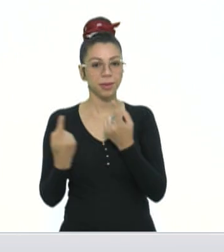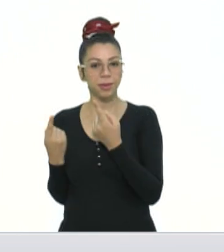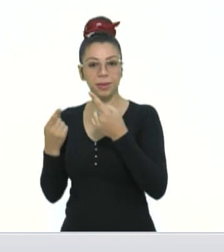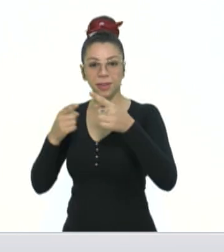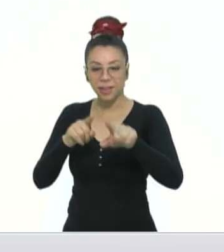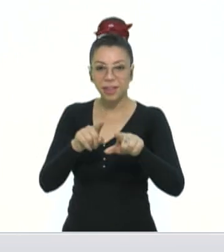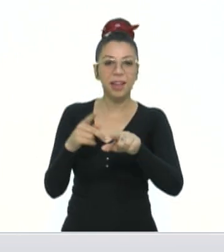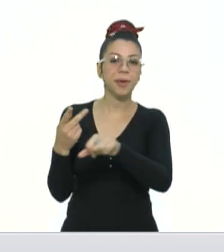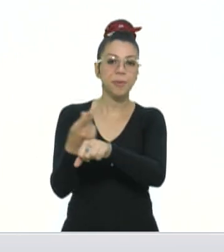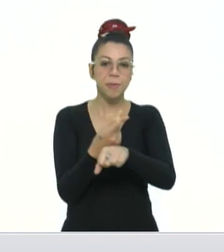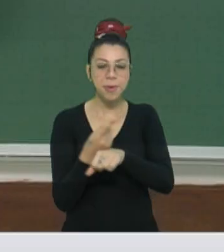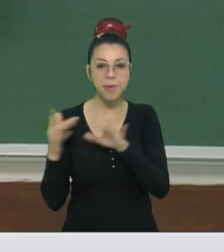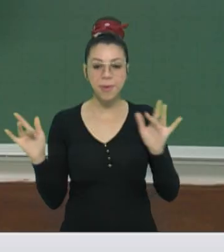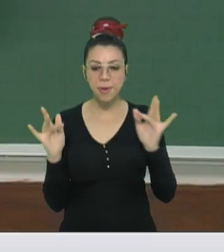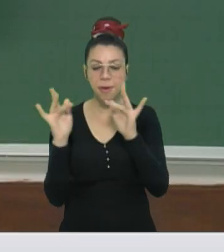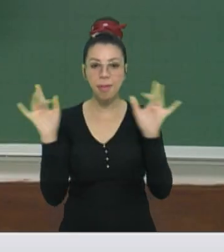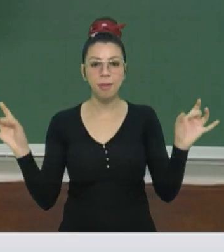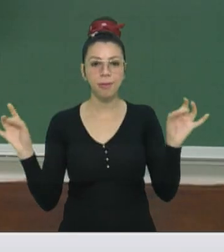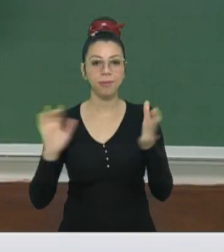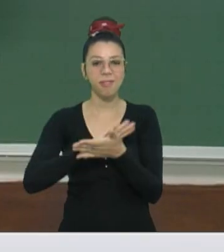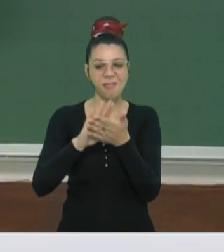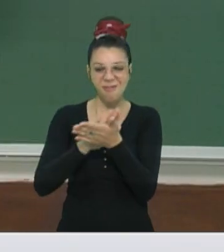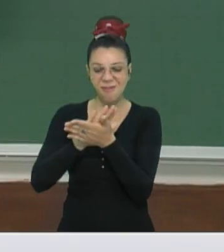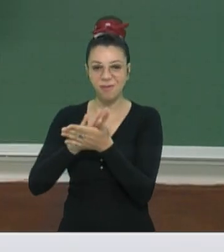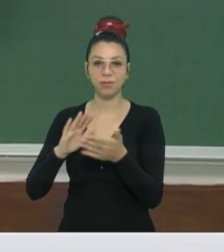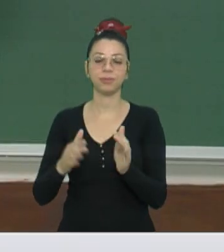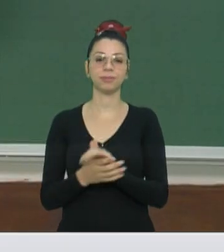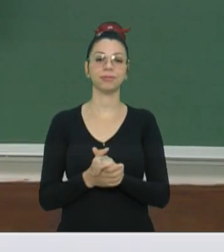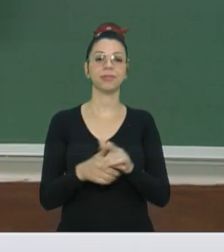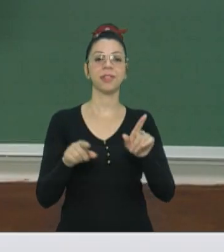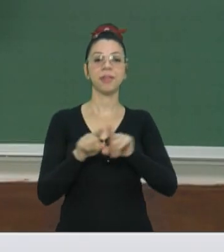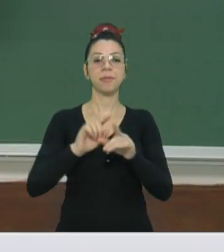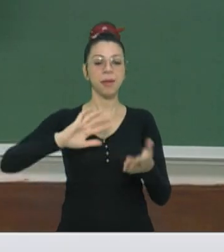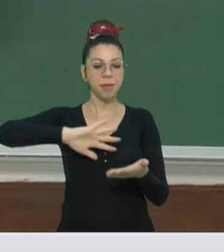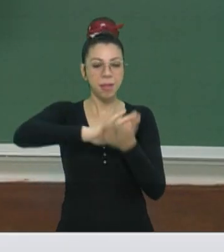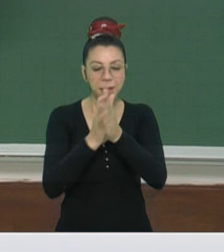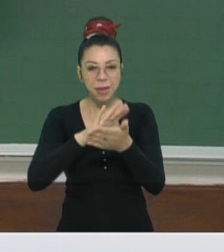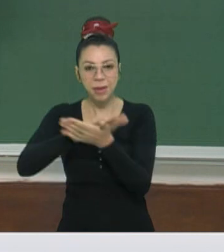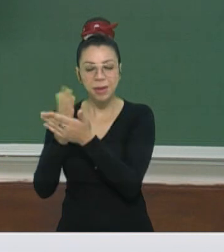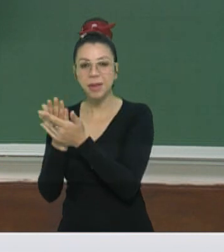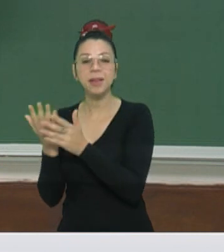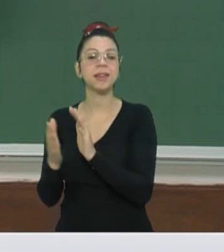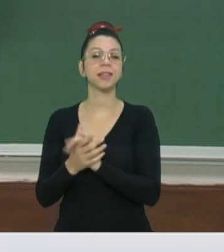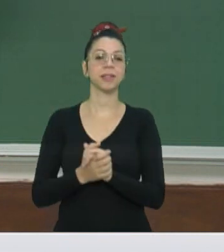acabar com o mosquito da dengue. Somos um exército que vamos acabar com esse mosquito. Ok,